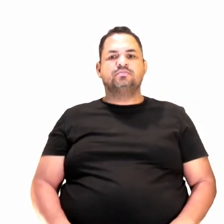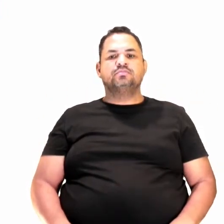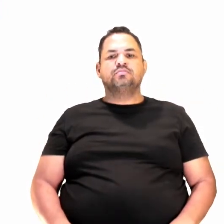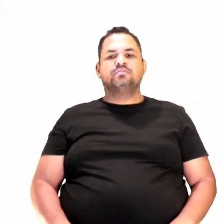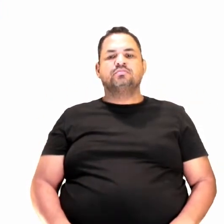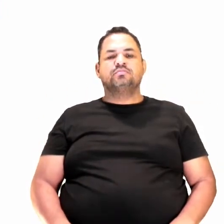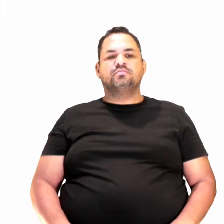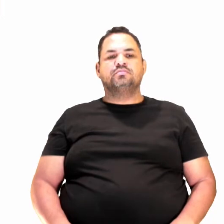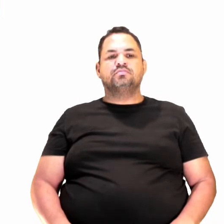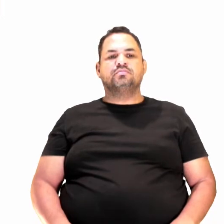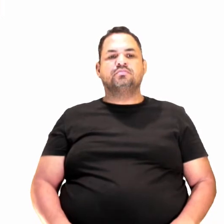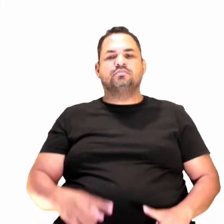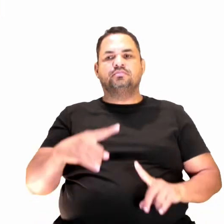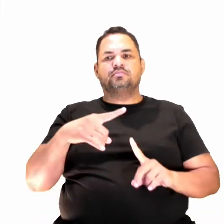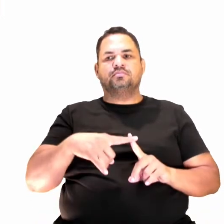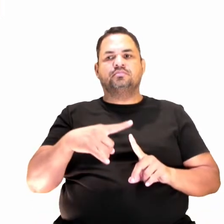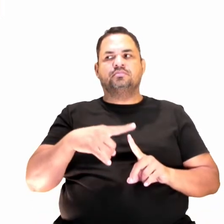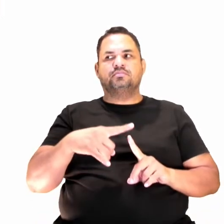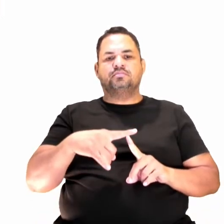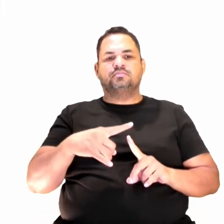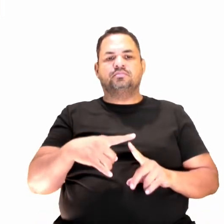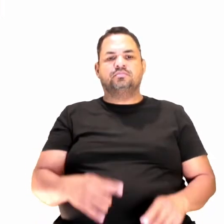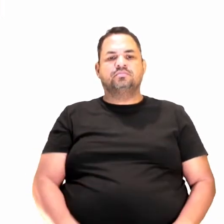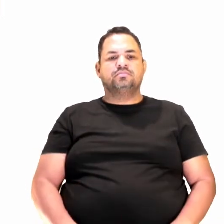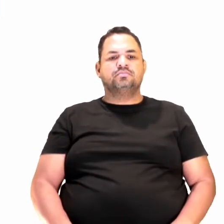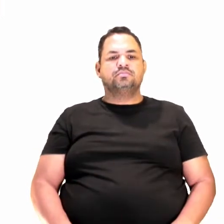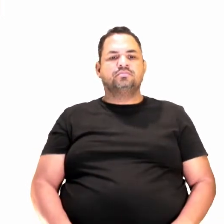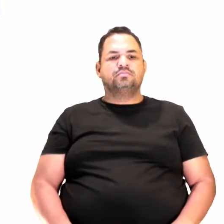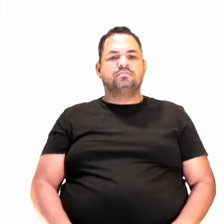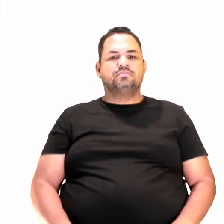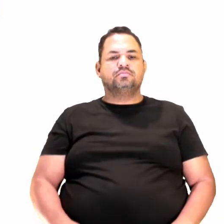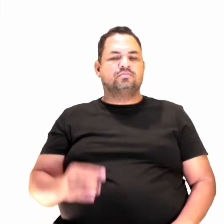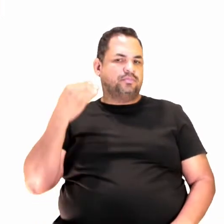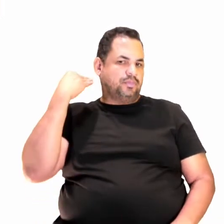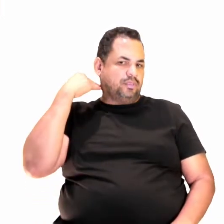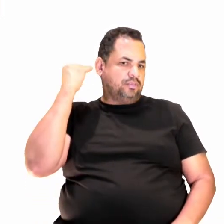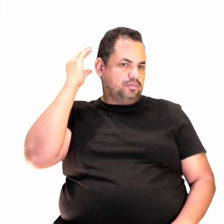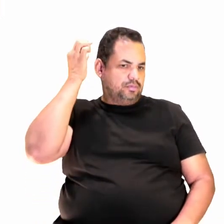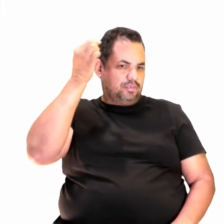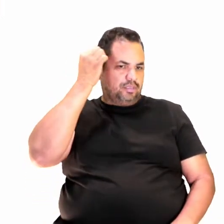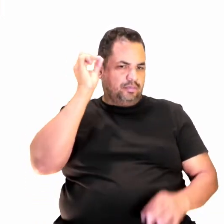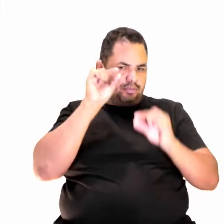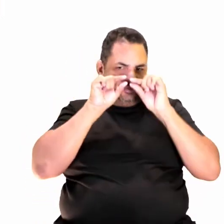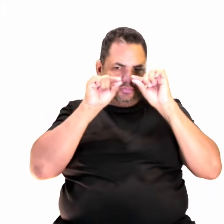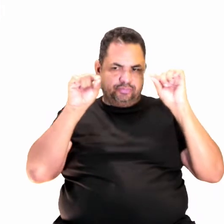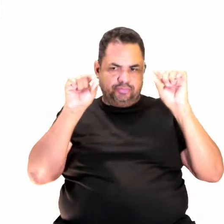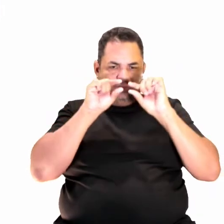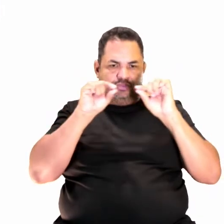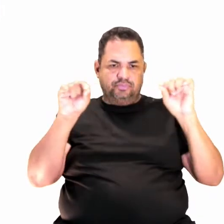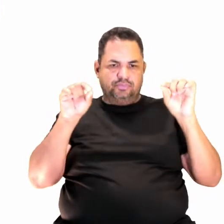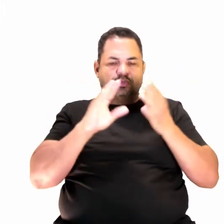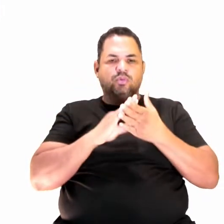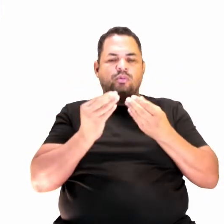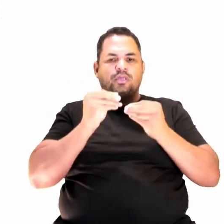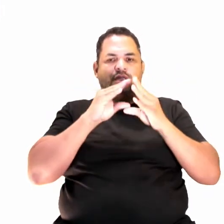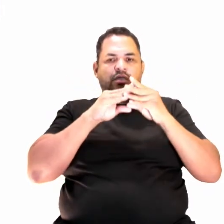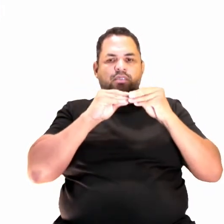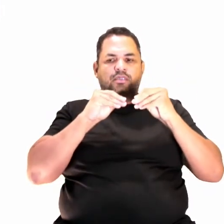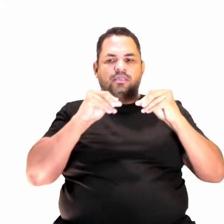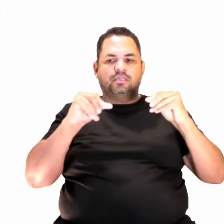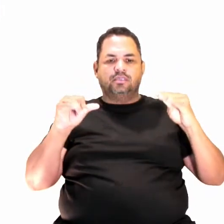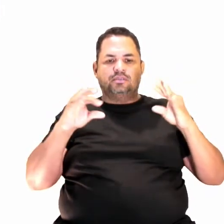é chubby, cheinho e plump. Plump, que fica nessa questão do cheinho, né? Então,